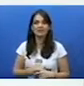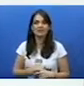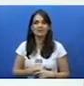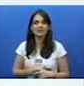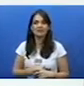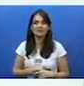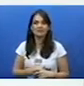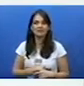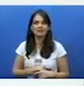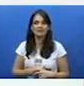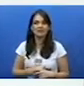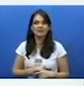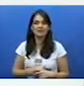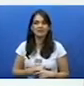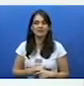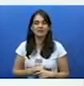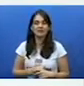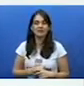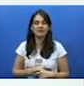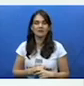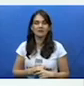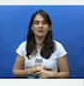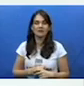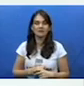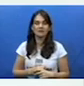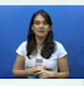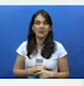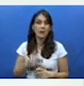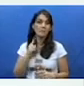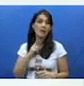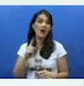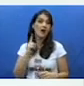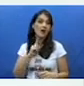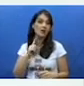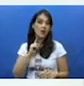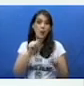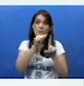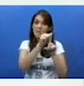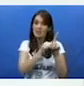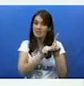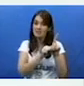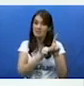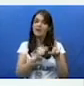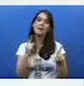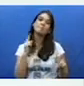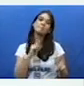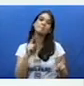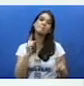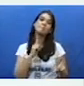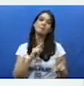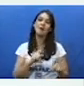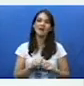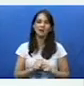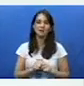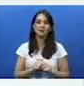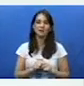ó. O maio, se você colocar o acento, ele vai